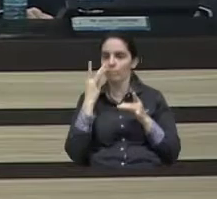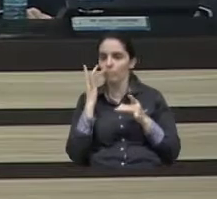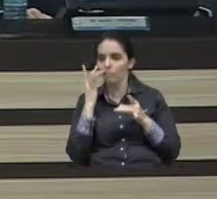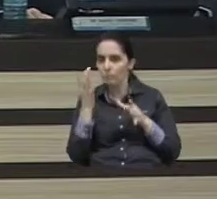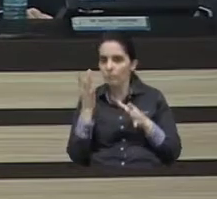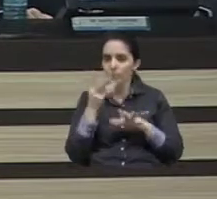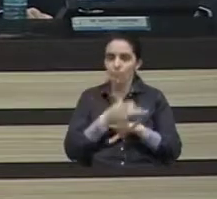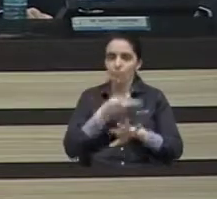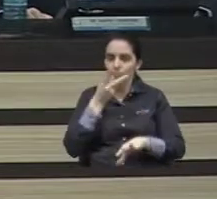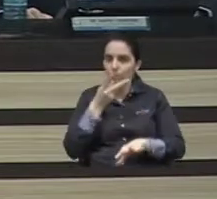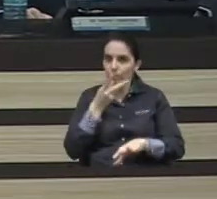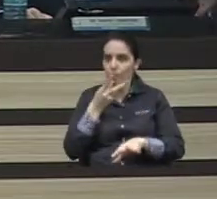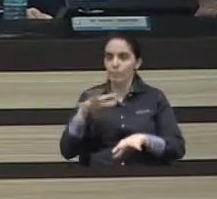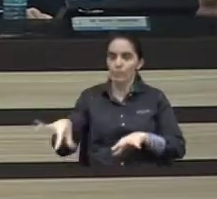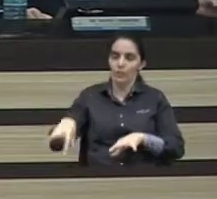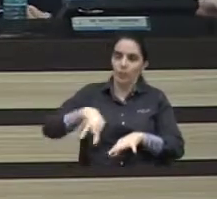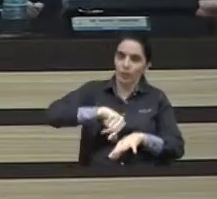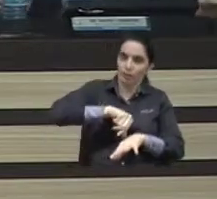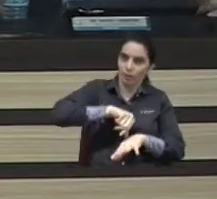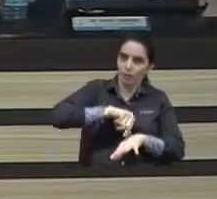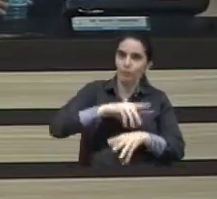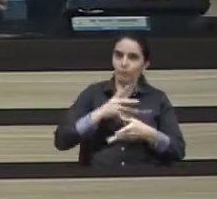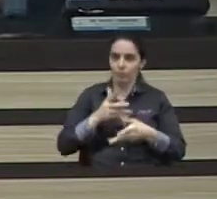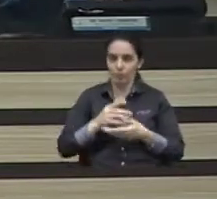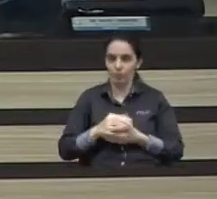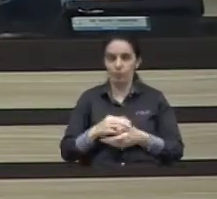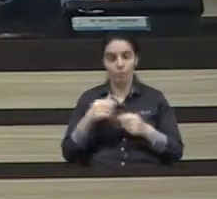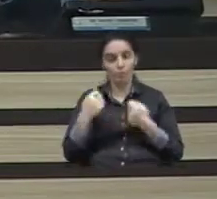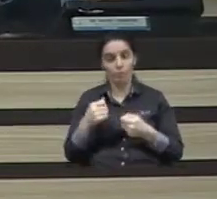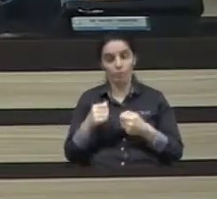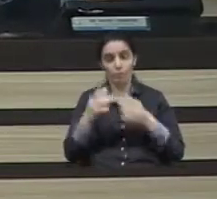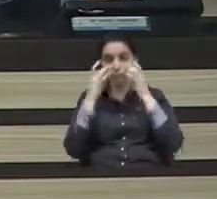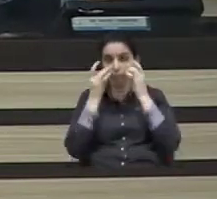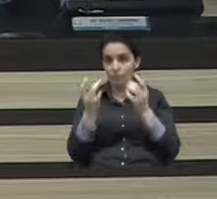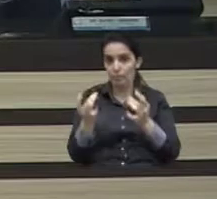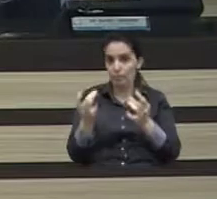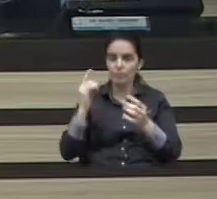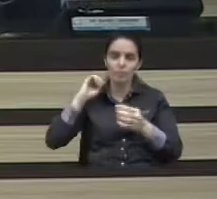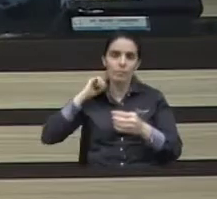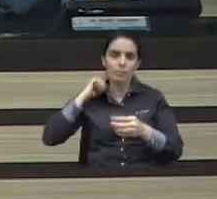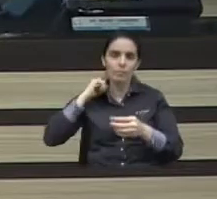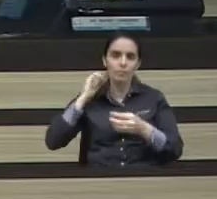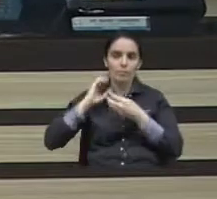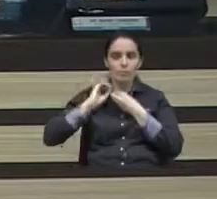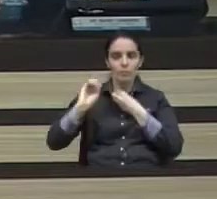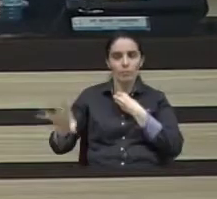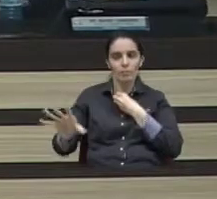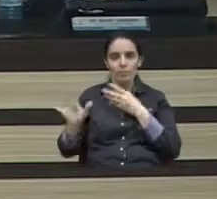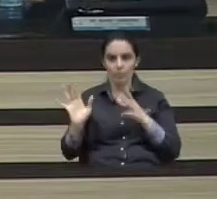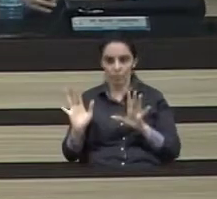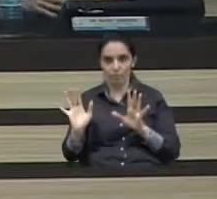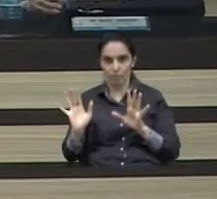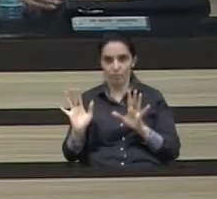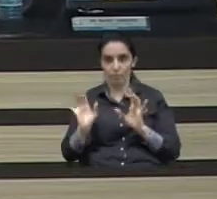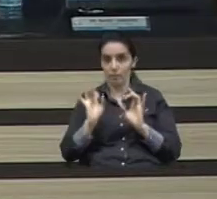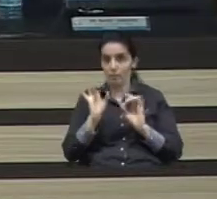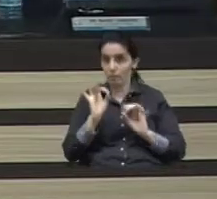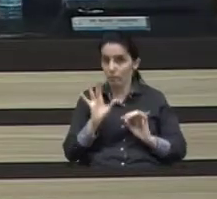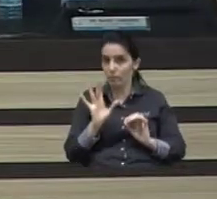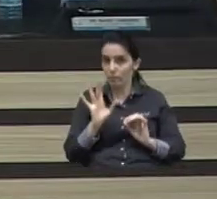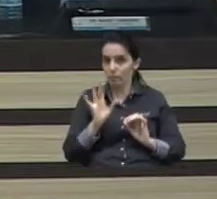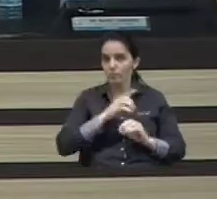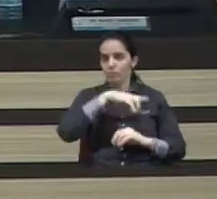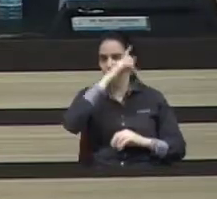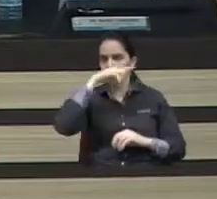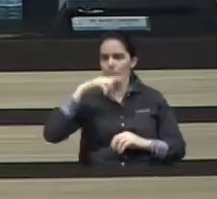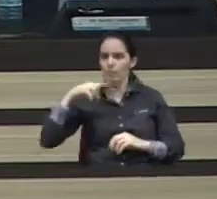essa fiscalização, pelo menos no descarte. Não na questão de se a pessoa está regulamentada como fábrica, lógico que isso é uma